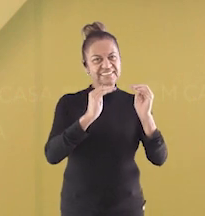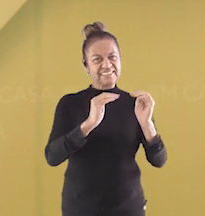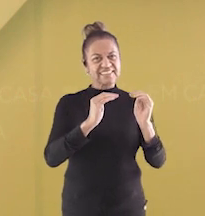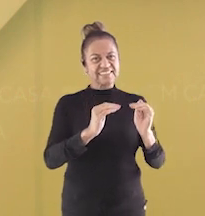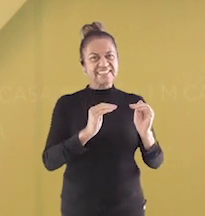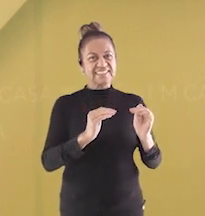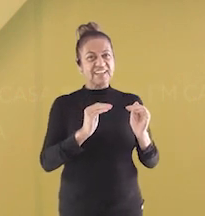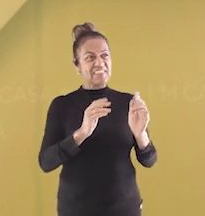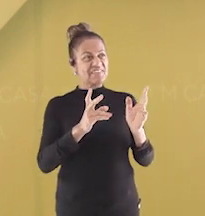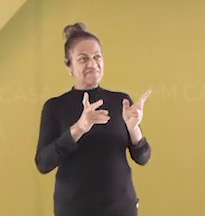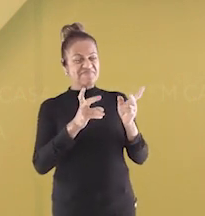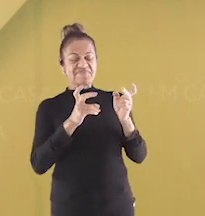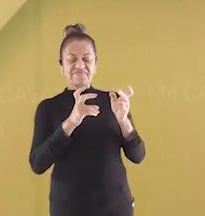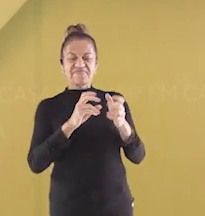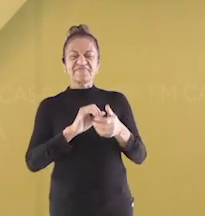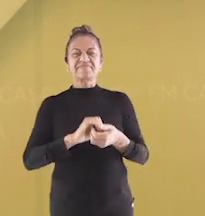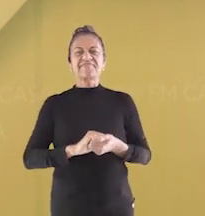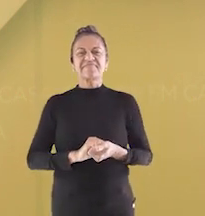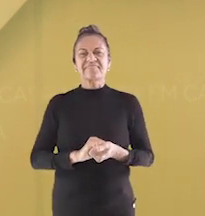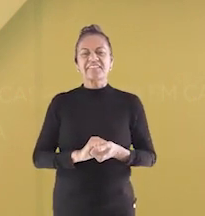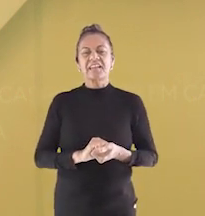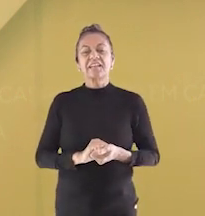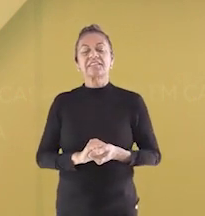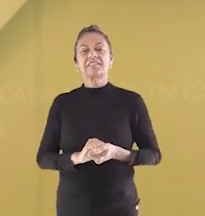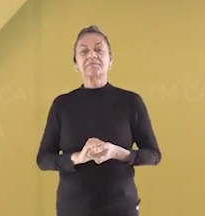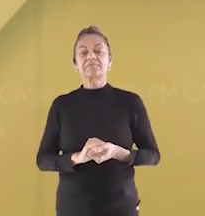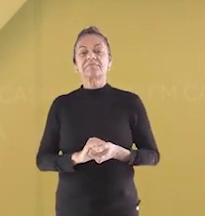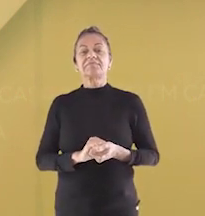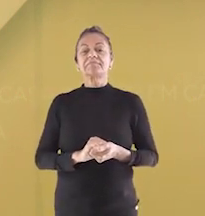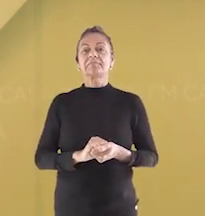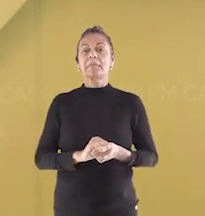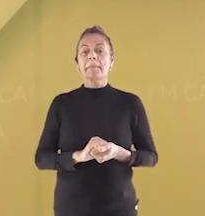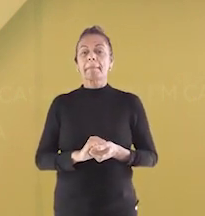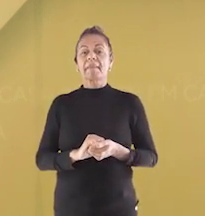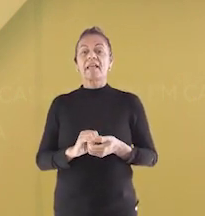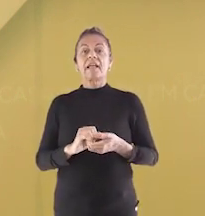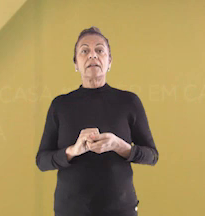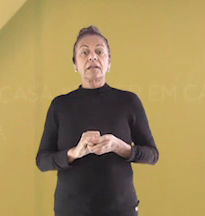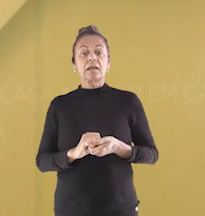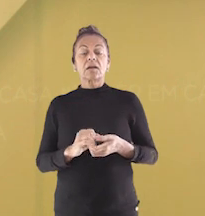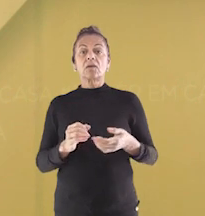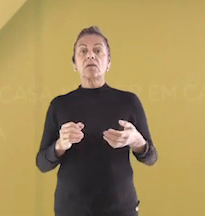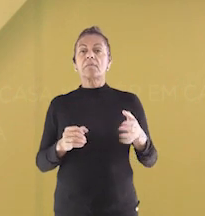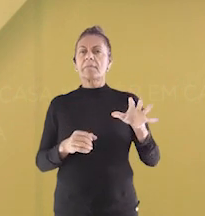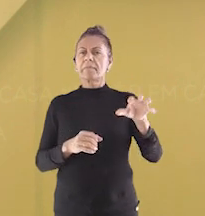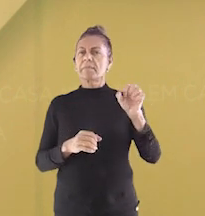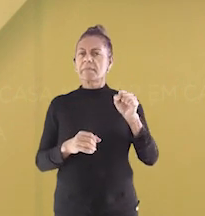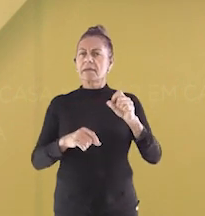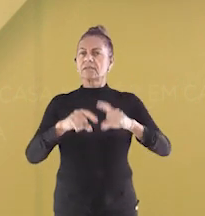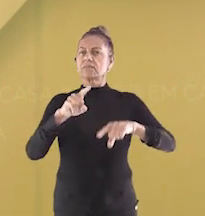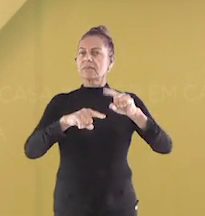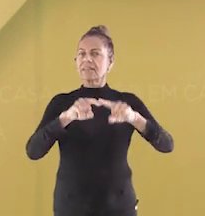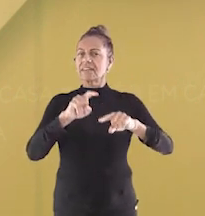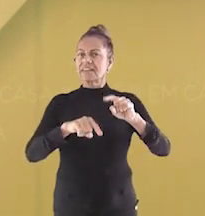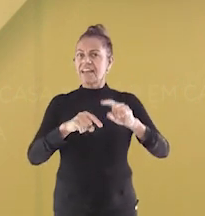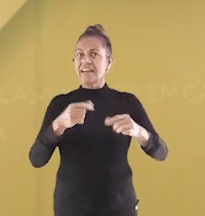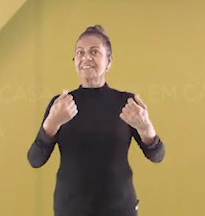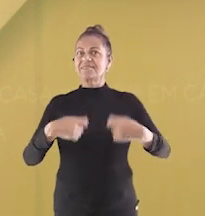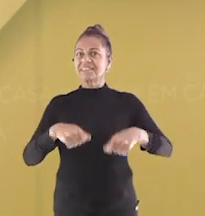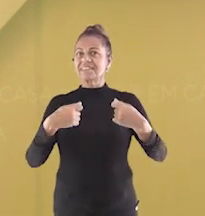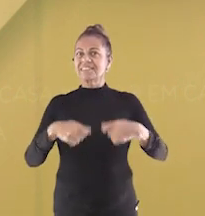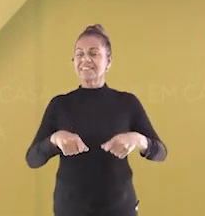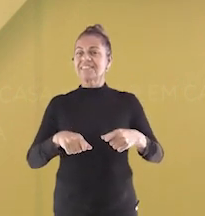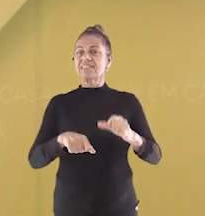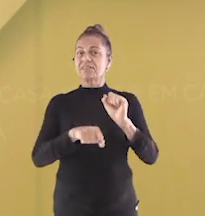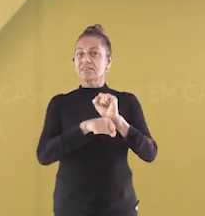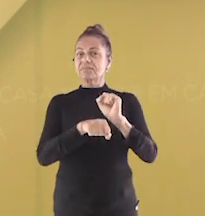nossa prática. Pegue o material necessário. Nós vamos dar alguns segundos para você se organizar aí em casa.